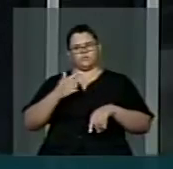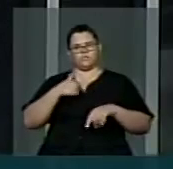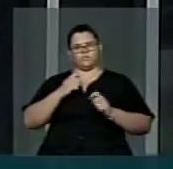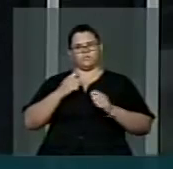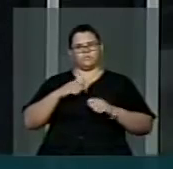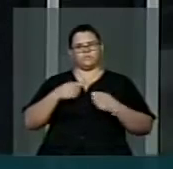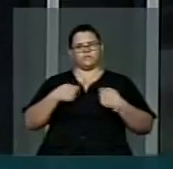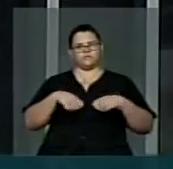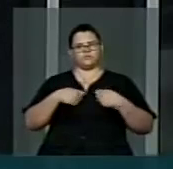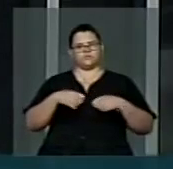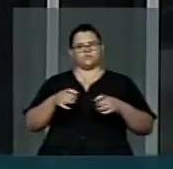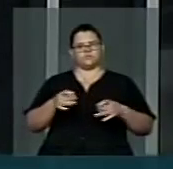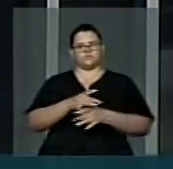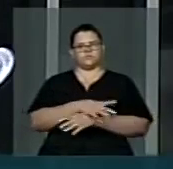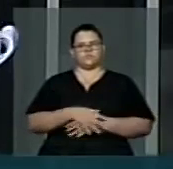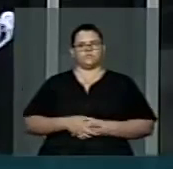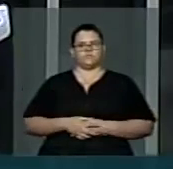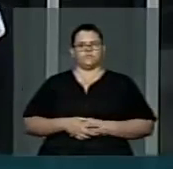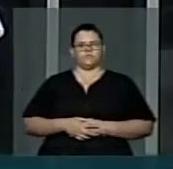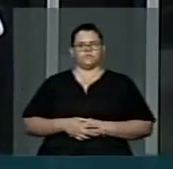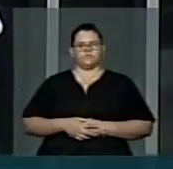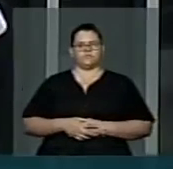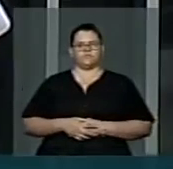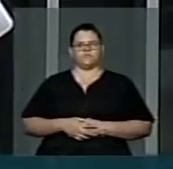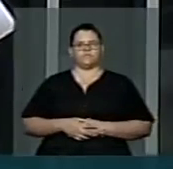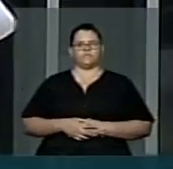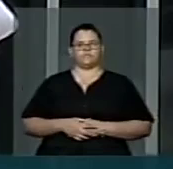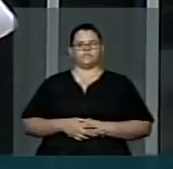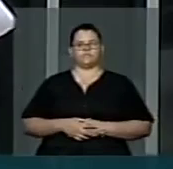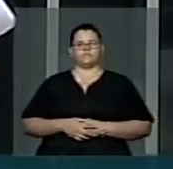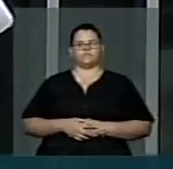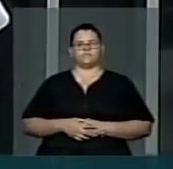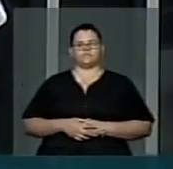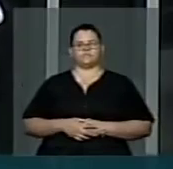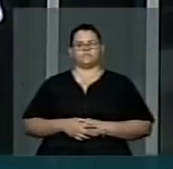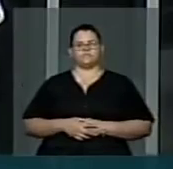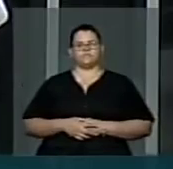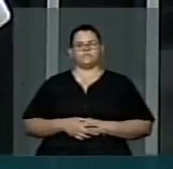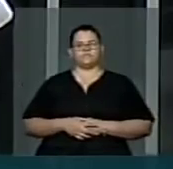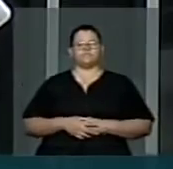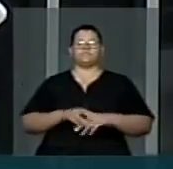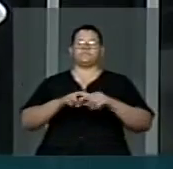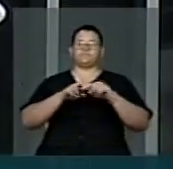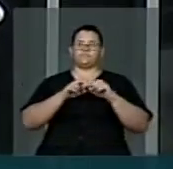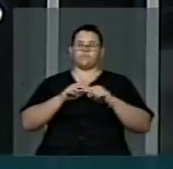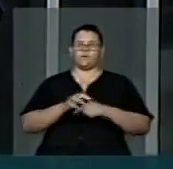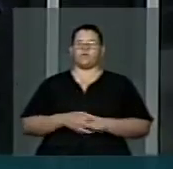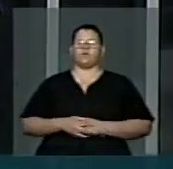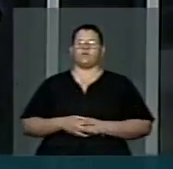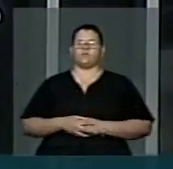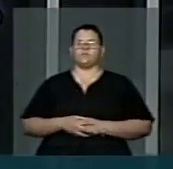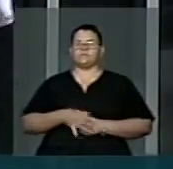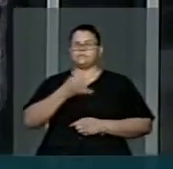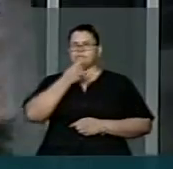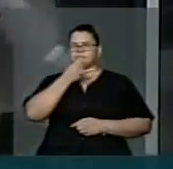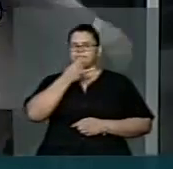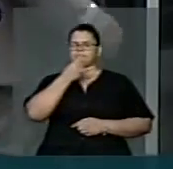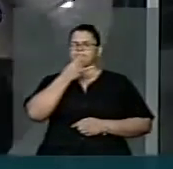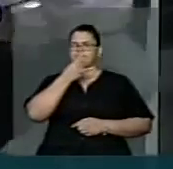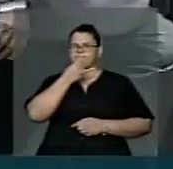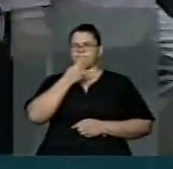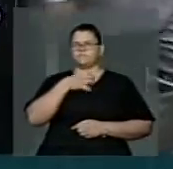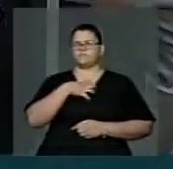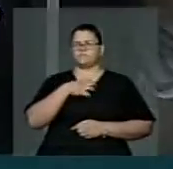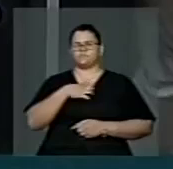exaurir o discurso. Muito obrigado, senhor presidente. Prossiga. Nesse sentido, a drástica e louvável